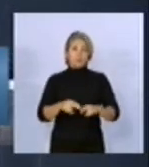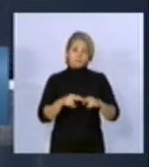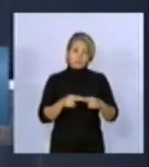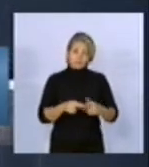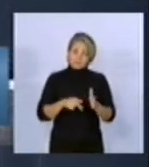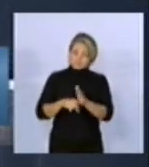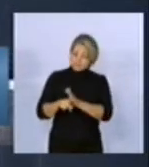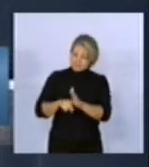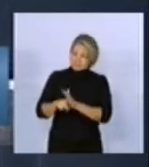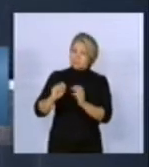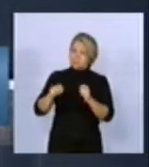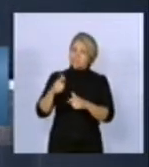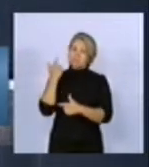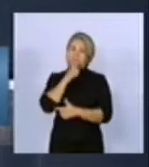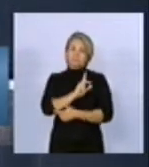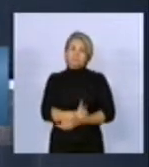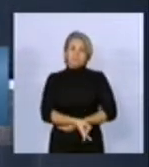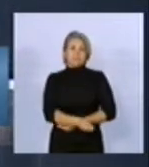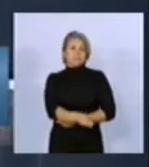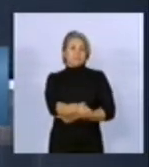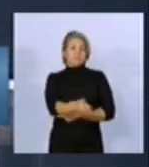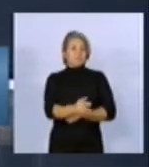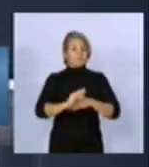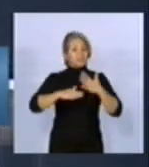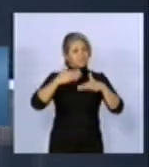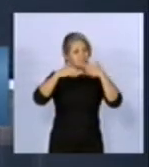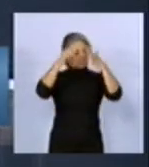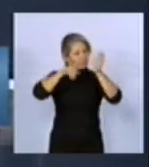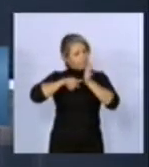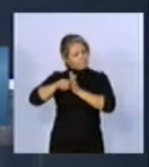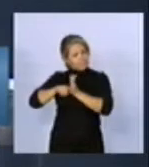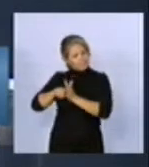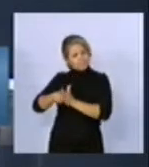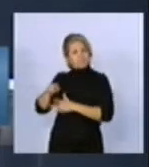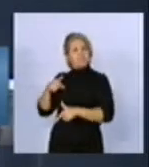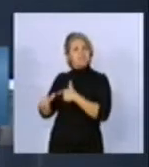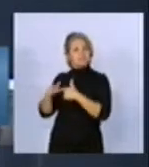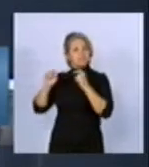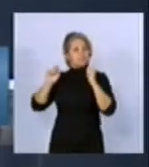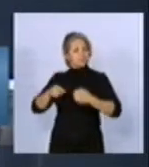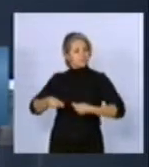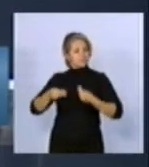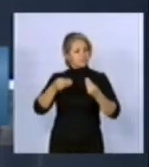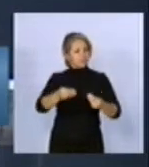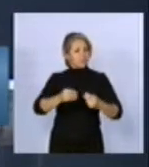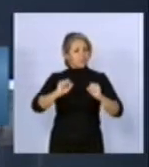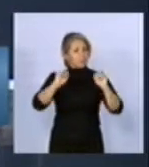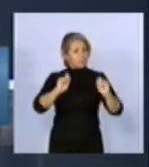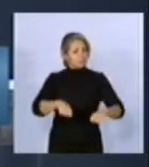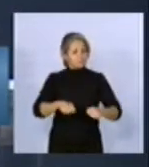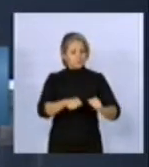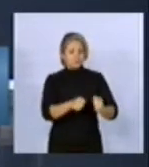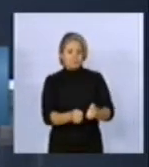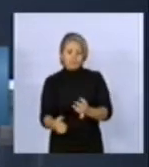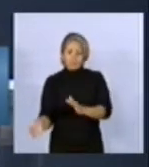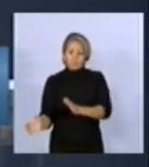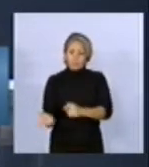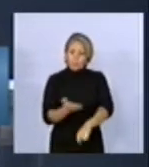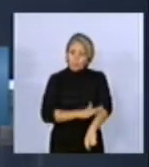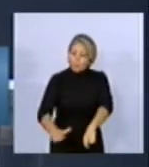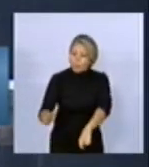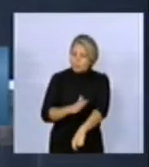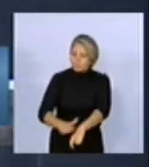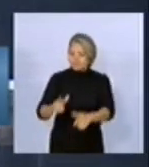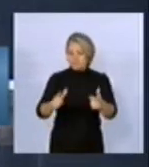essa pesquisa deve ser continuado e desenvolver pesquisas e trabalhos que possibilitem a colheita em terrenos acima da